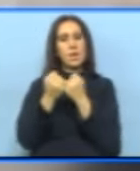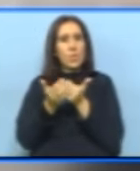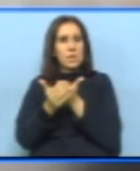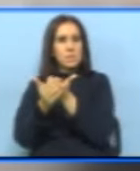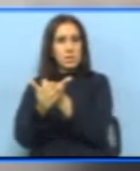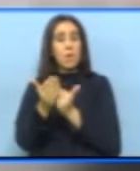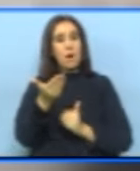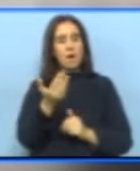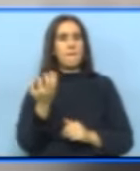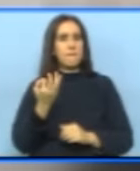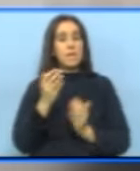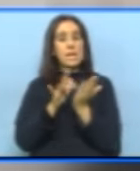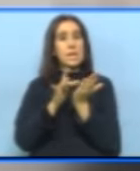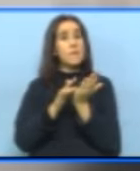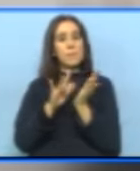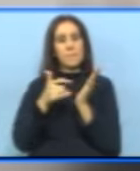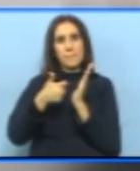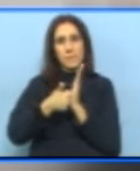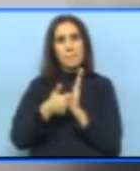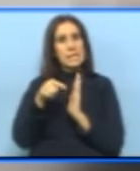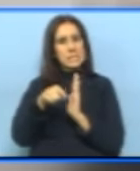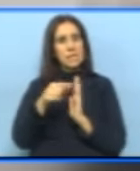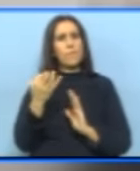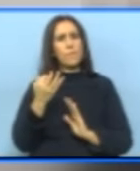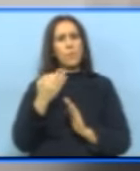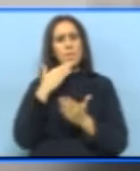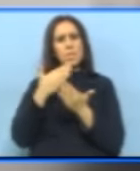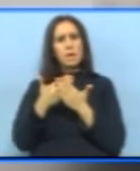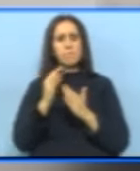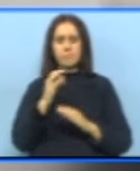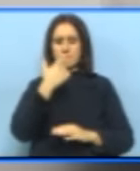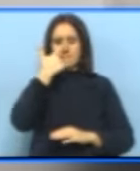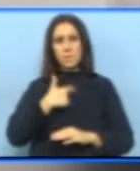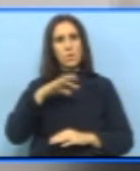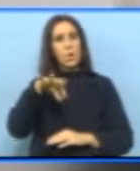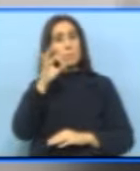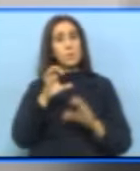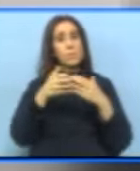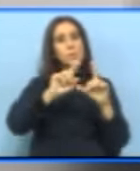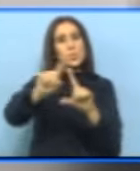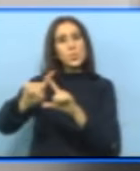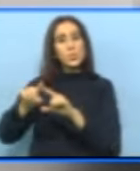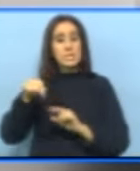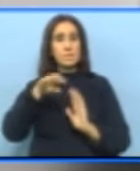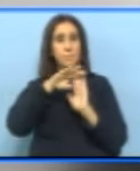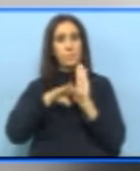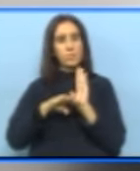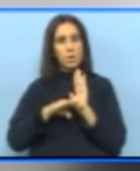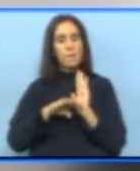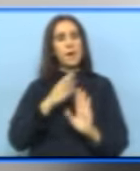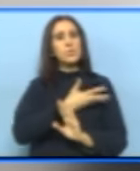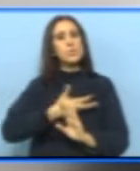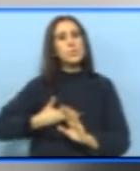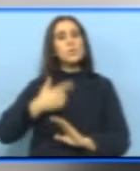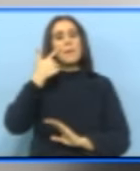incluem também os livros da Bíblia, que determinaram e determinam opções pessoais e de várias comunidades. Neste programa vamos